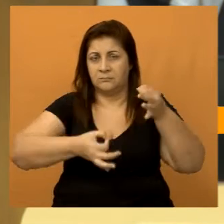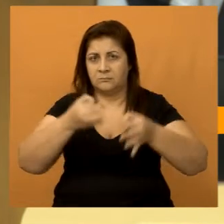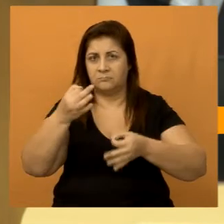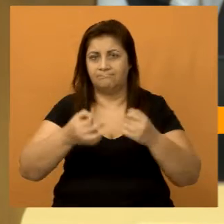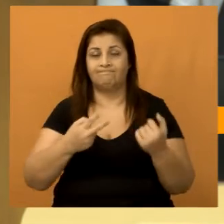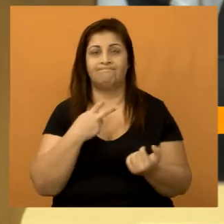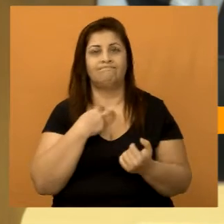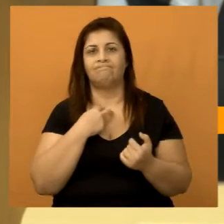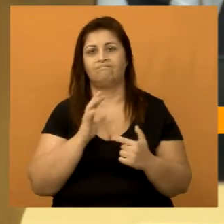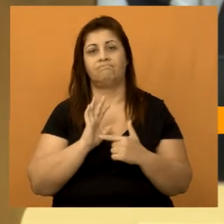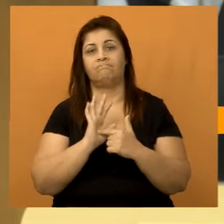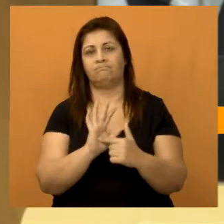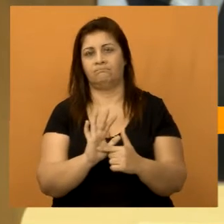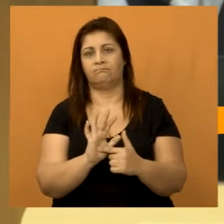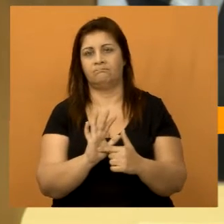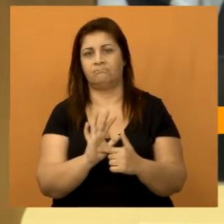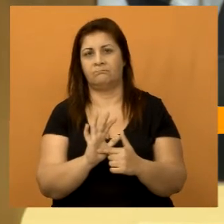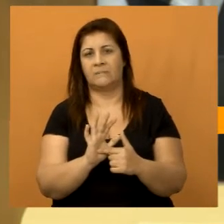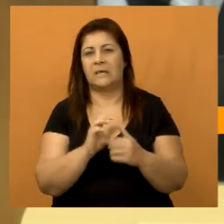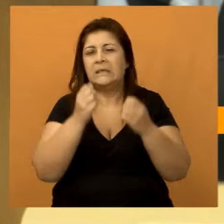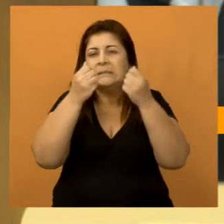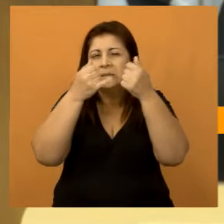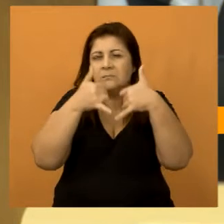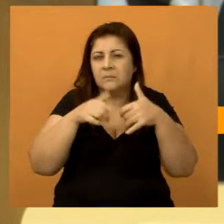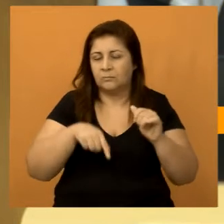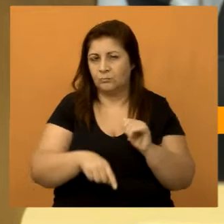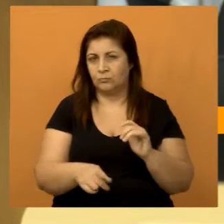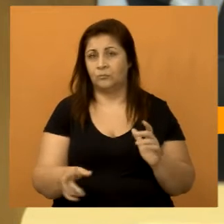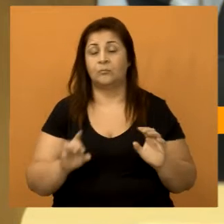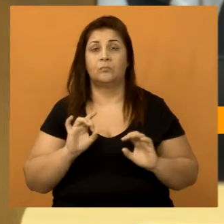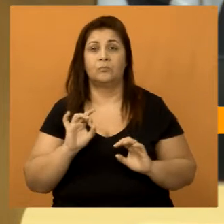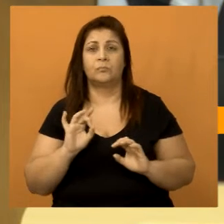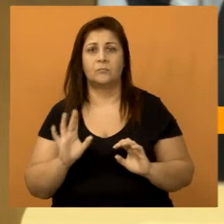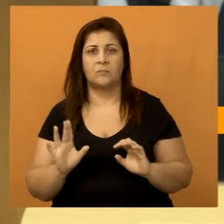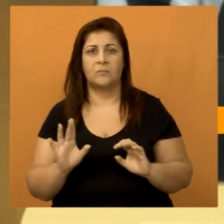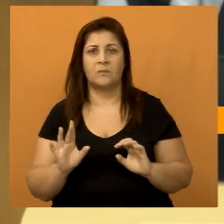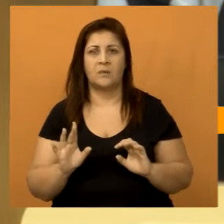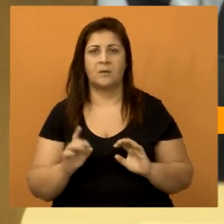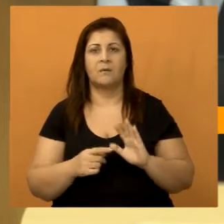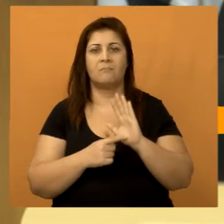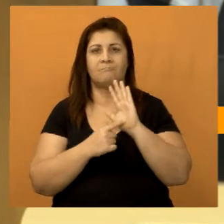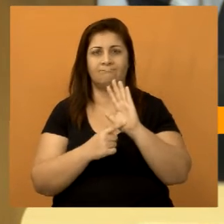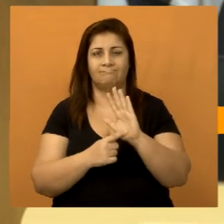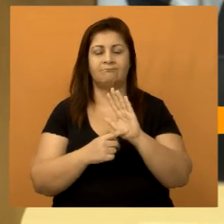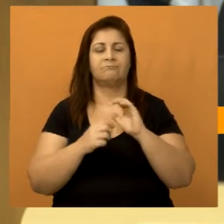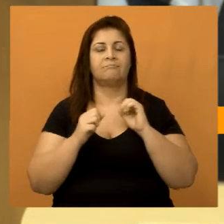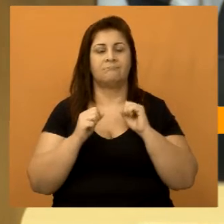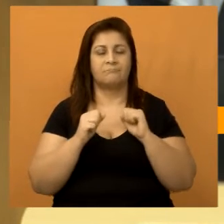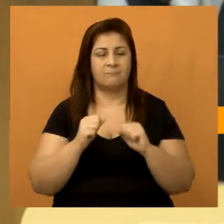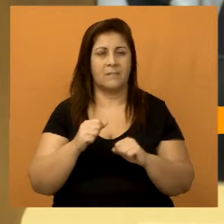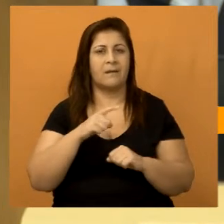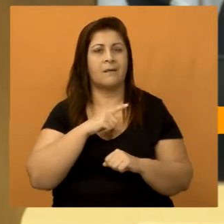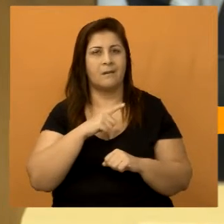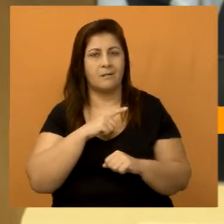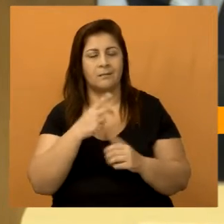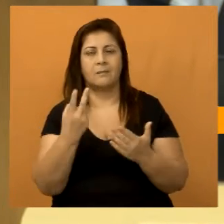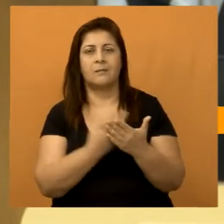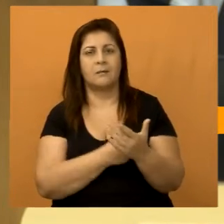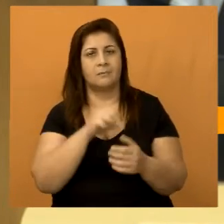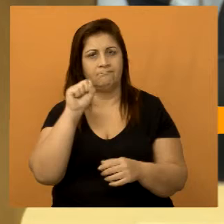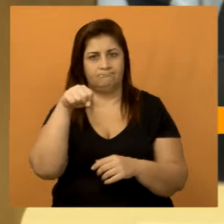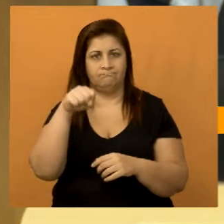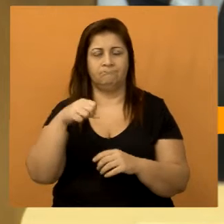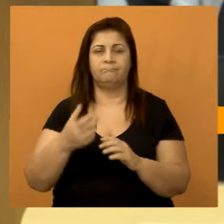não podemos especificar ou dar mais detalhes, a não ser a identificação de possíveis indícios de